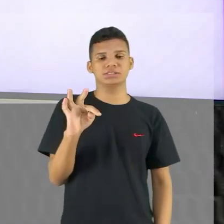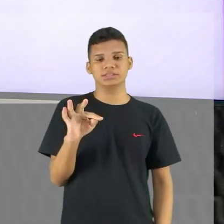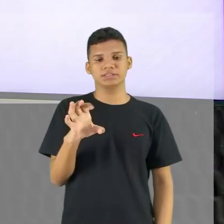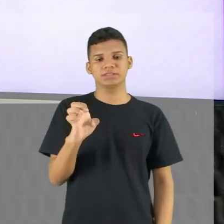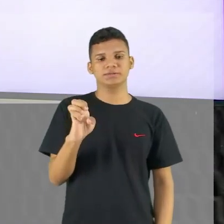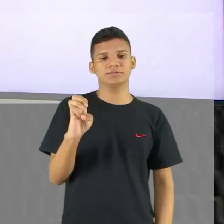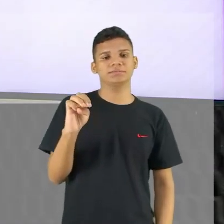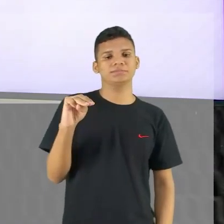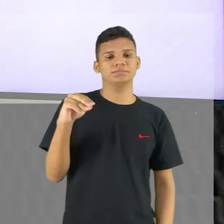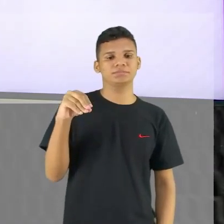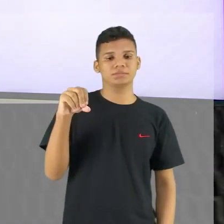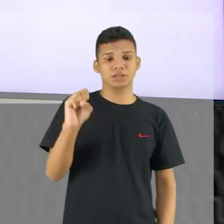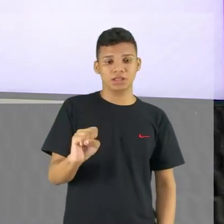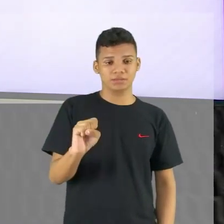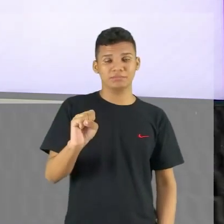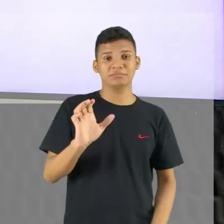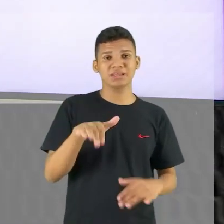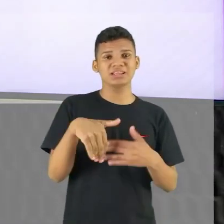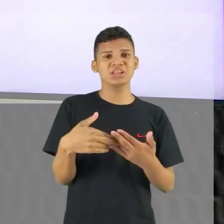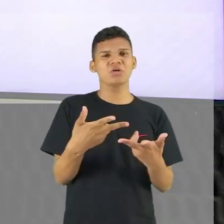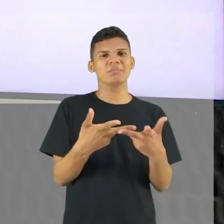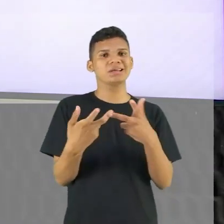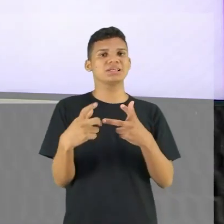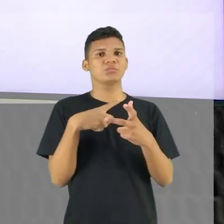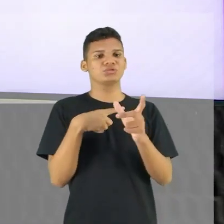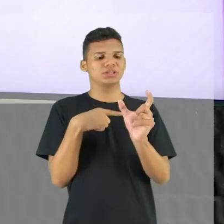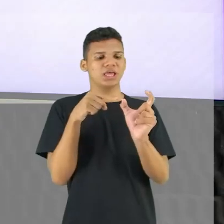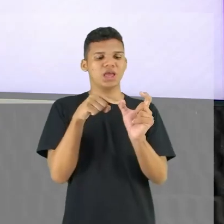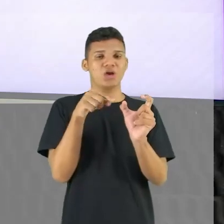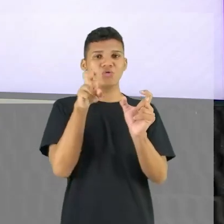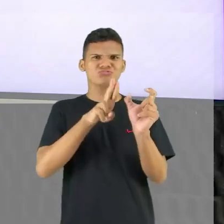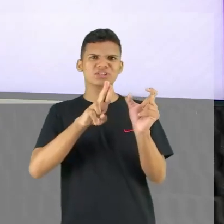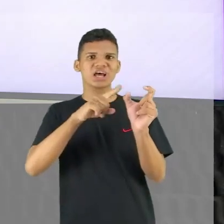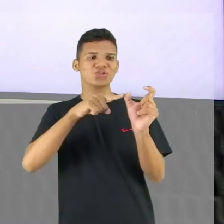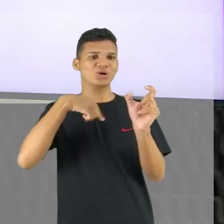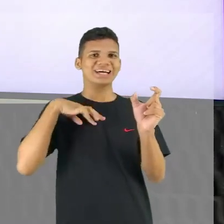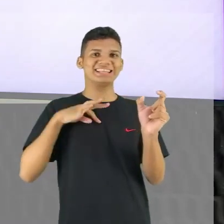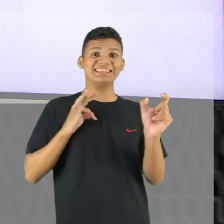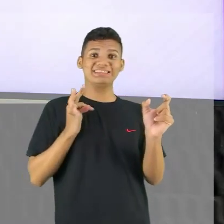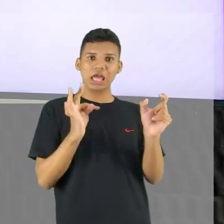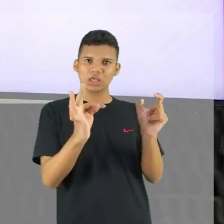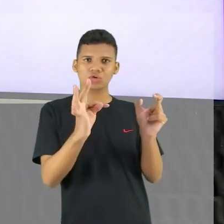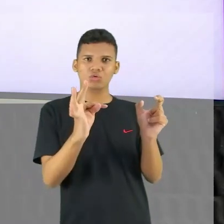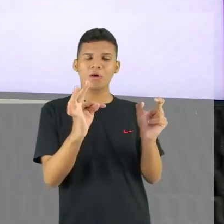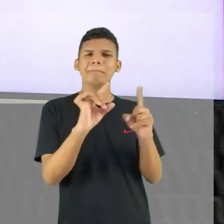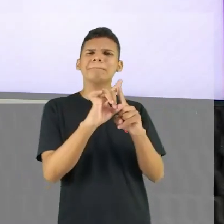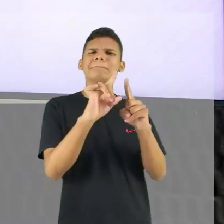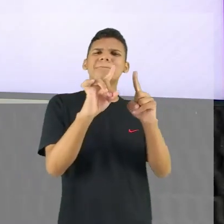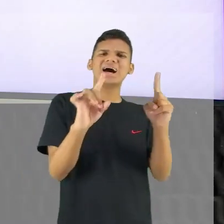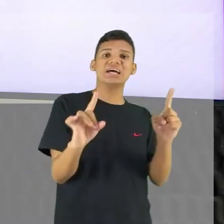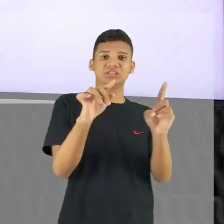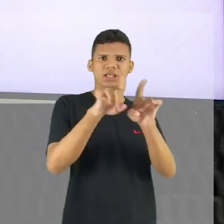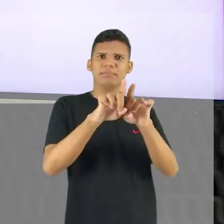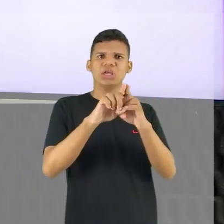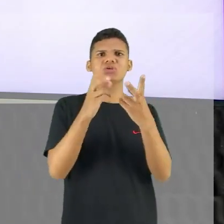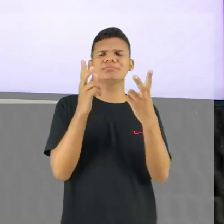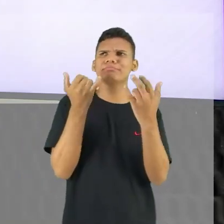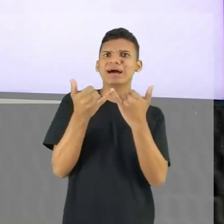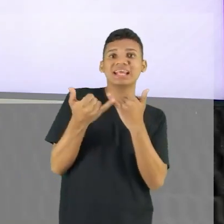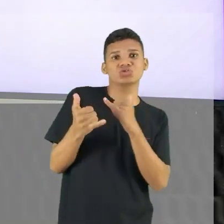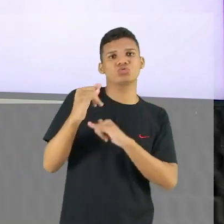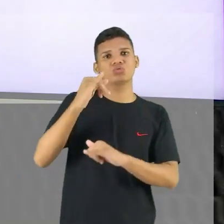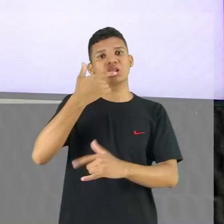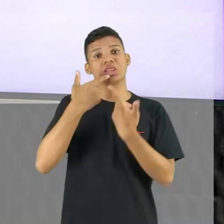Scientific Lexicographical. Então, olha que muitos termos técnicos, mas que são referências ou transparências para a língua portuguesa.